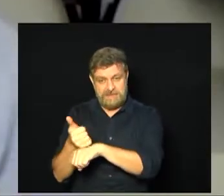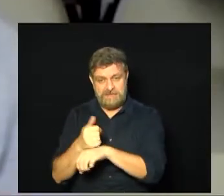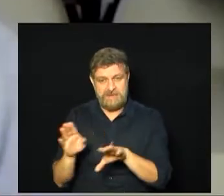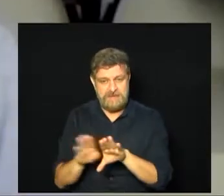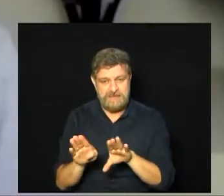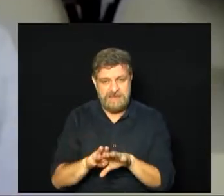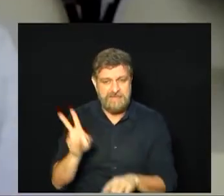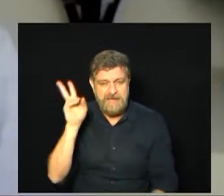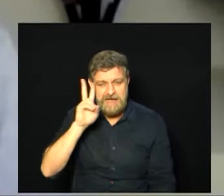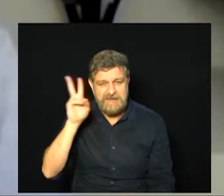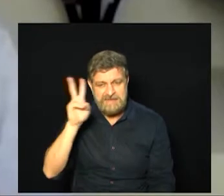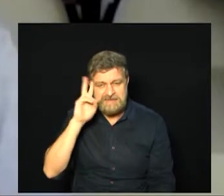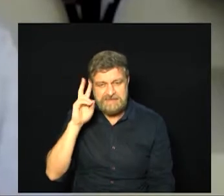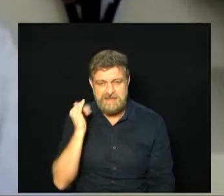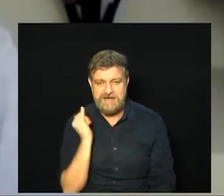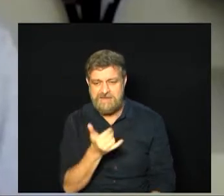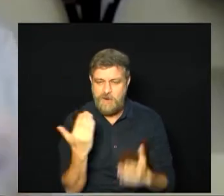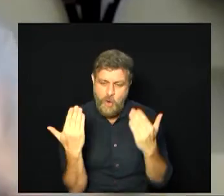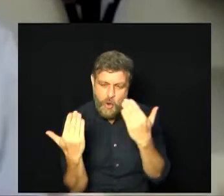outras histórias.